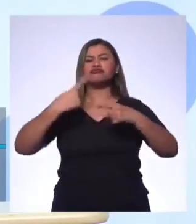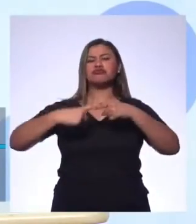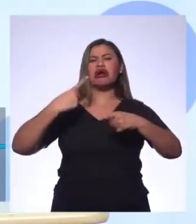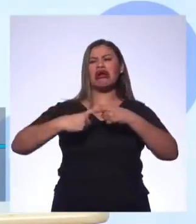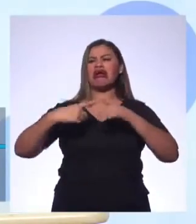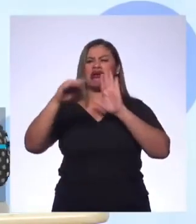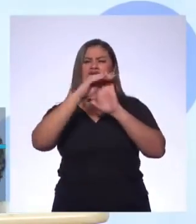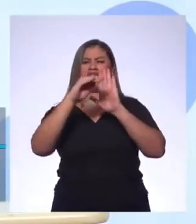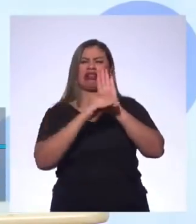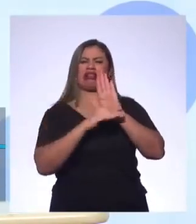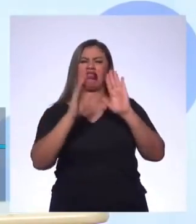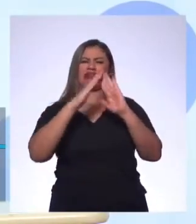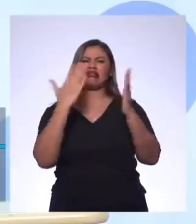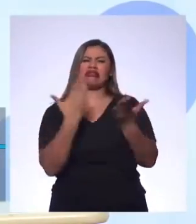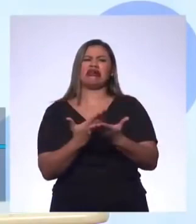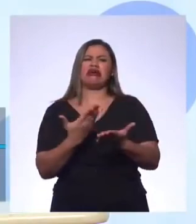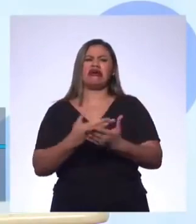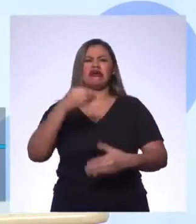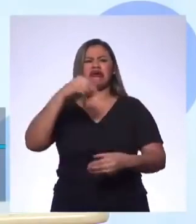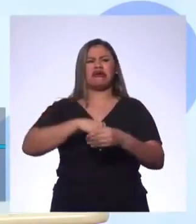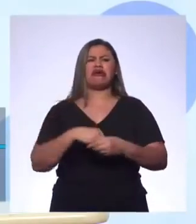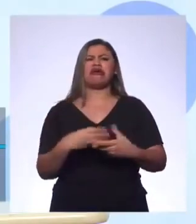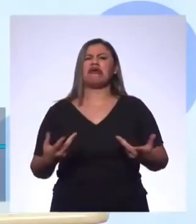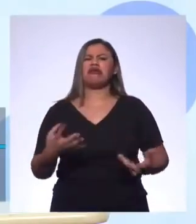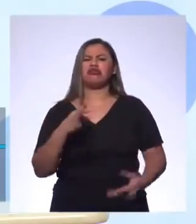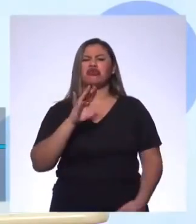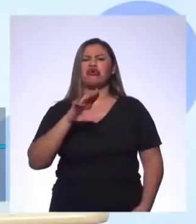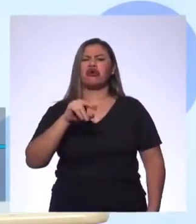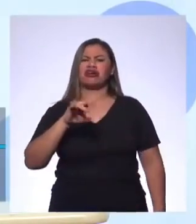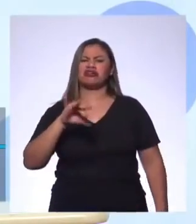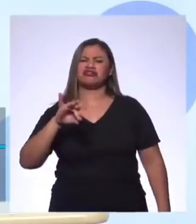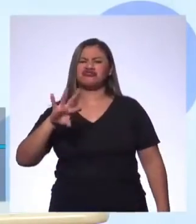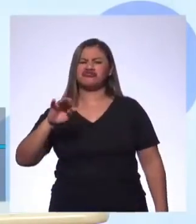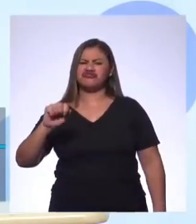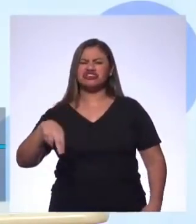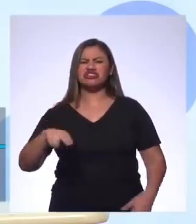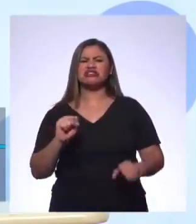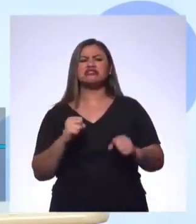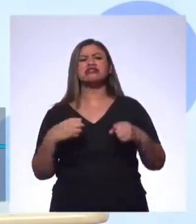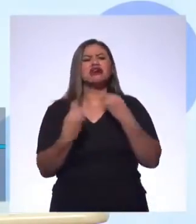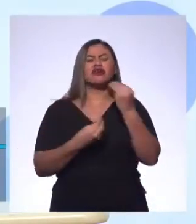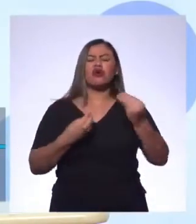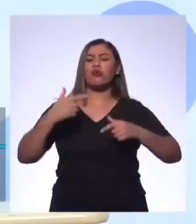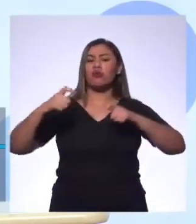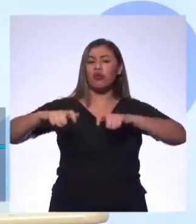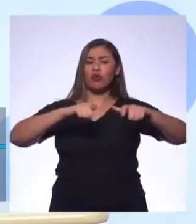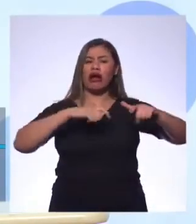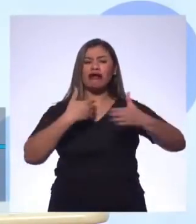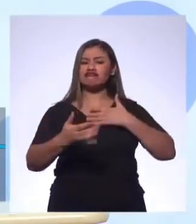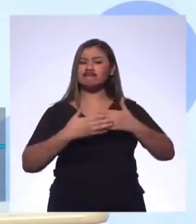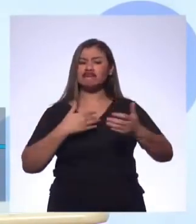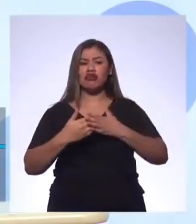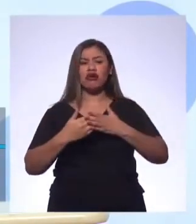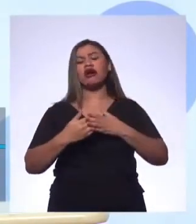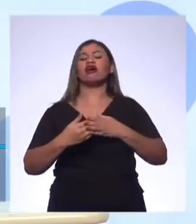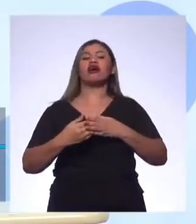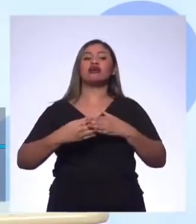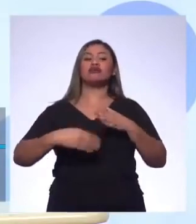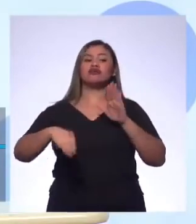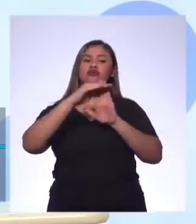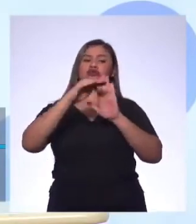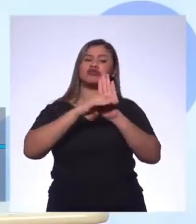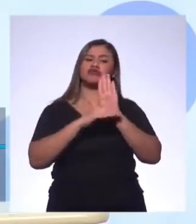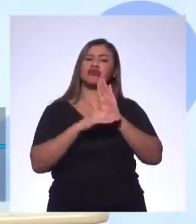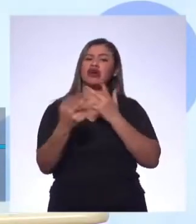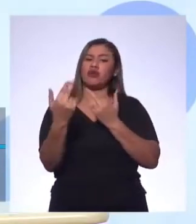tratado o regimento escolar de uma escola de Tocantins. Mas, independentemente do lugar, o que está aqui nesse regimento é